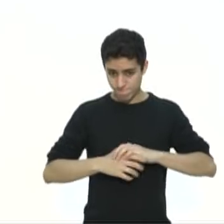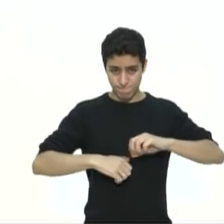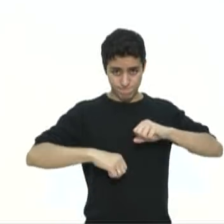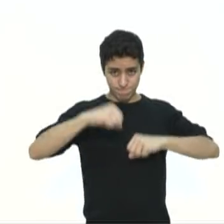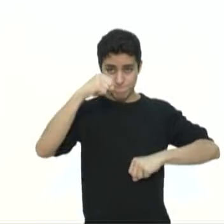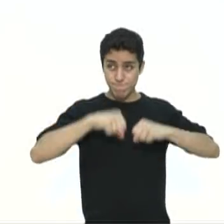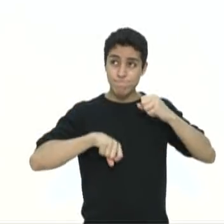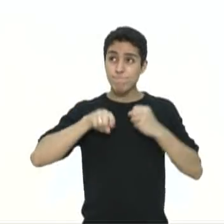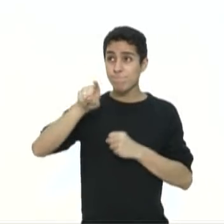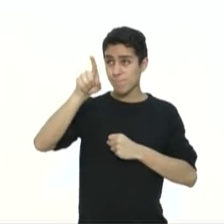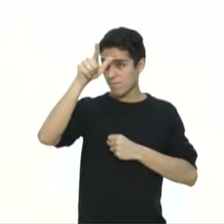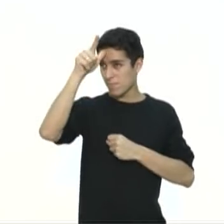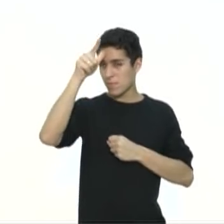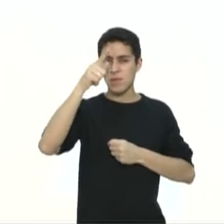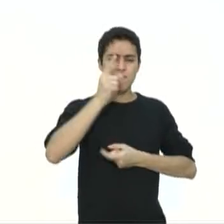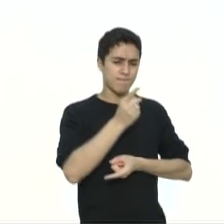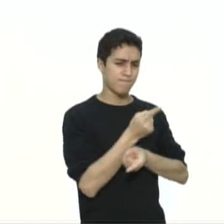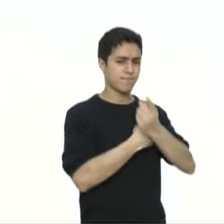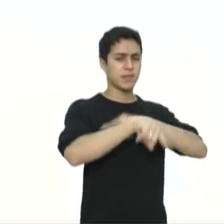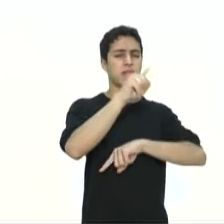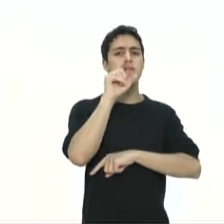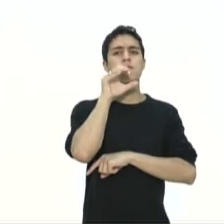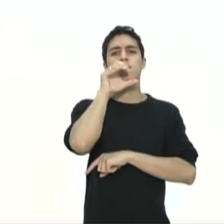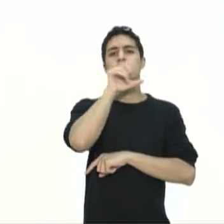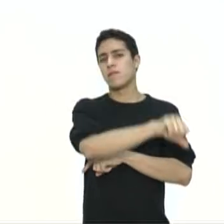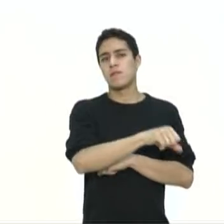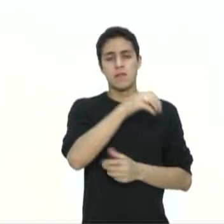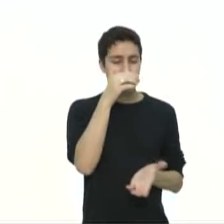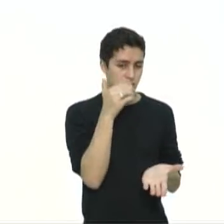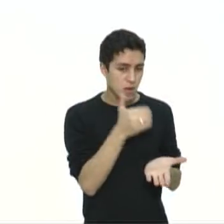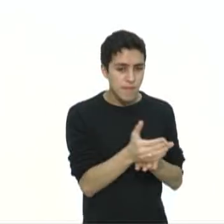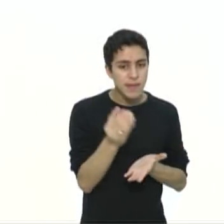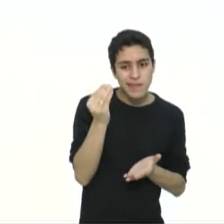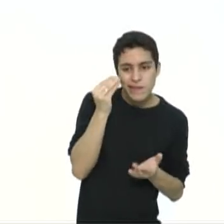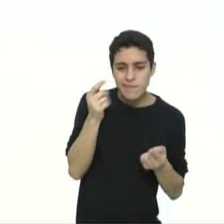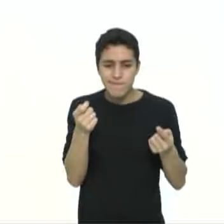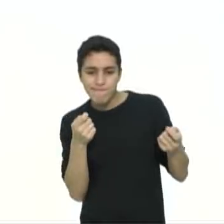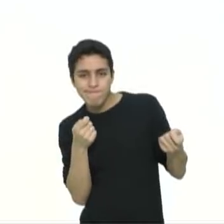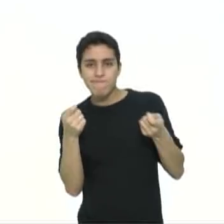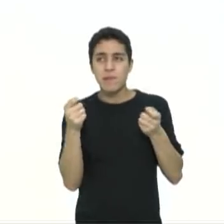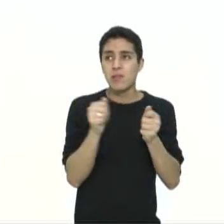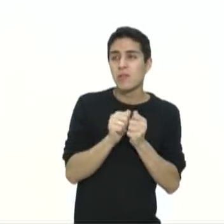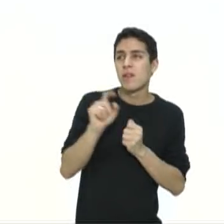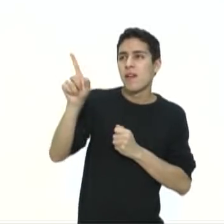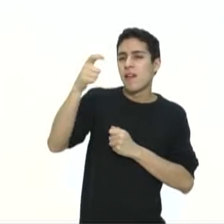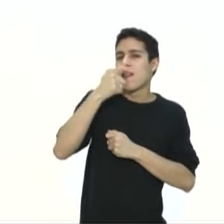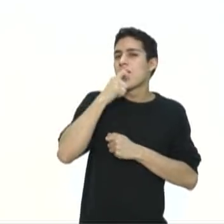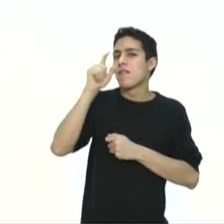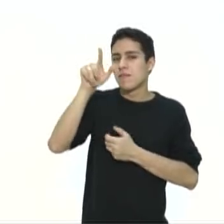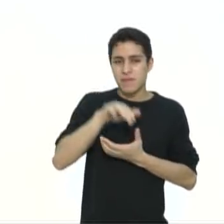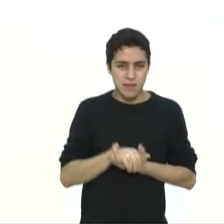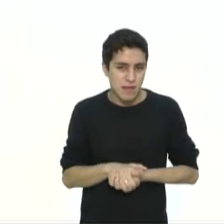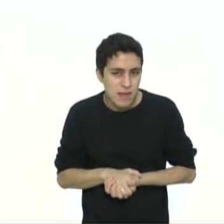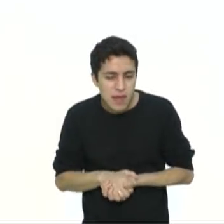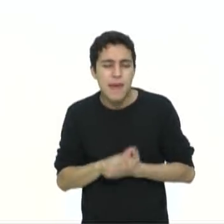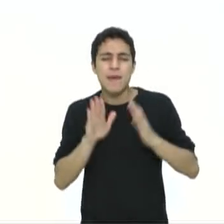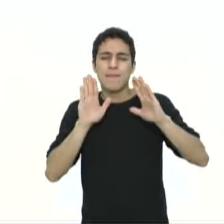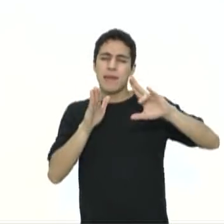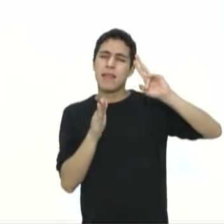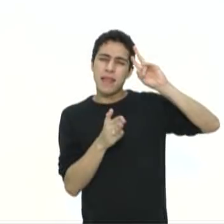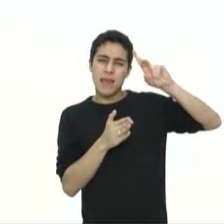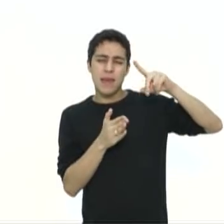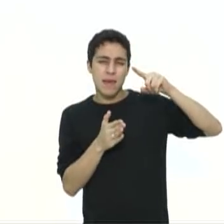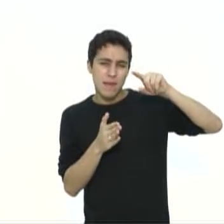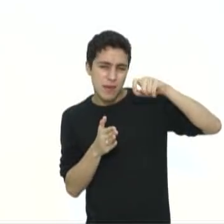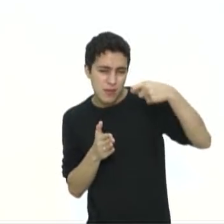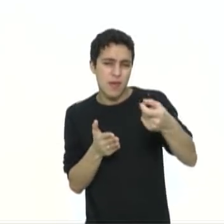alemã, ela cresceu em pouco tempo, né? Já passou a disputar mercados mundiais com a Inglaterra. Mas lembra-se na aula sobre a industrialização